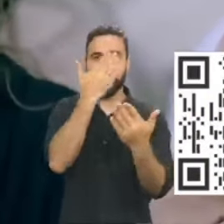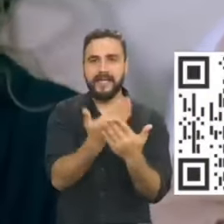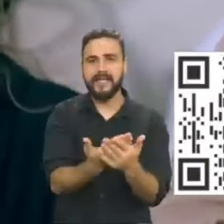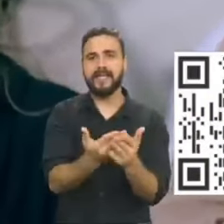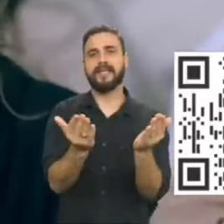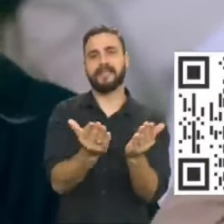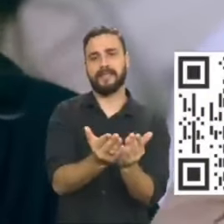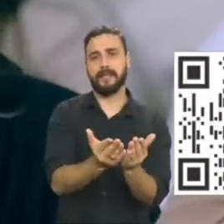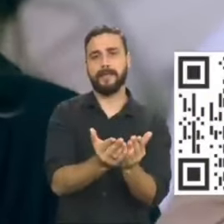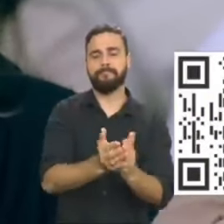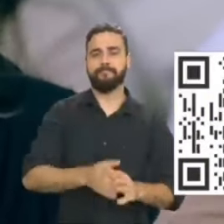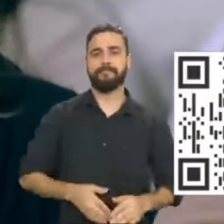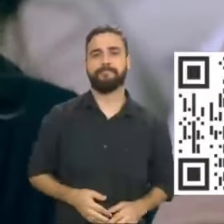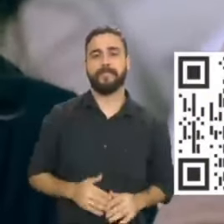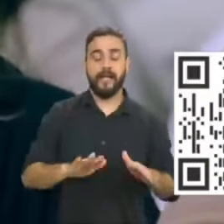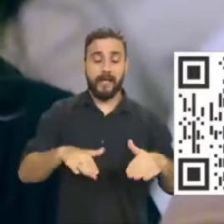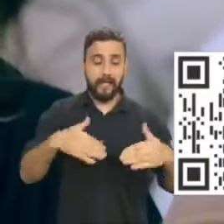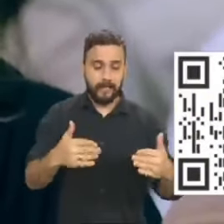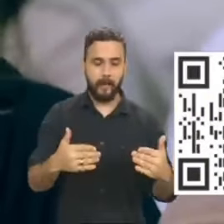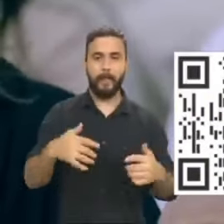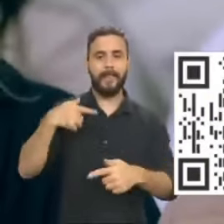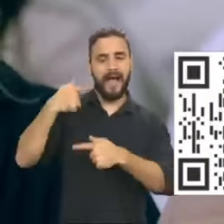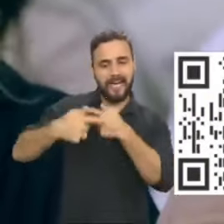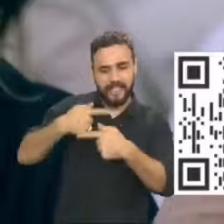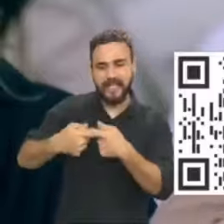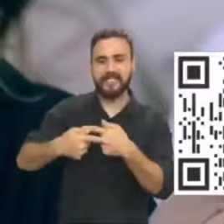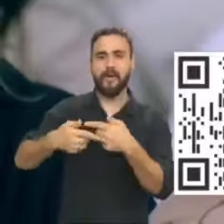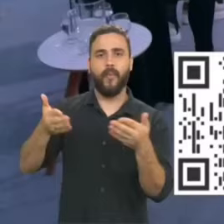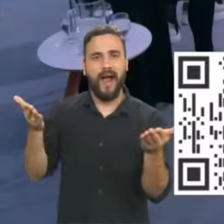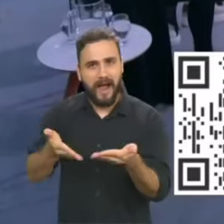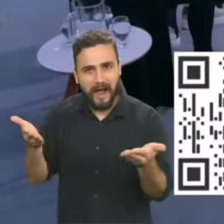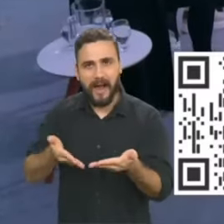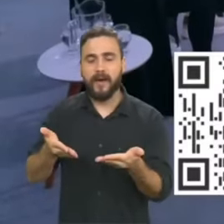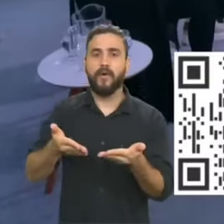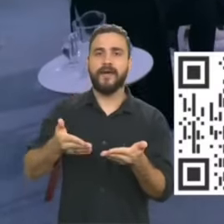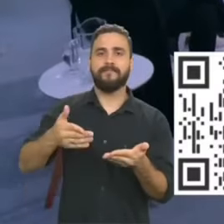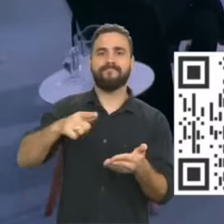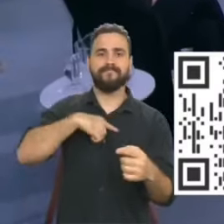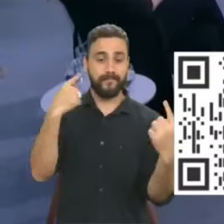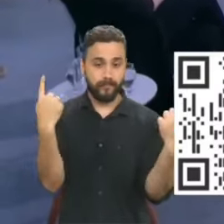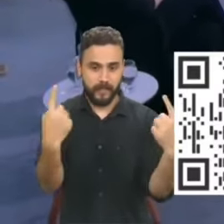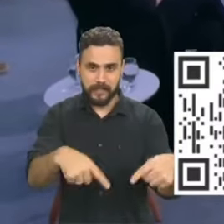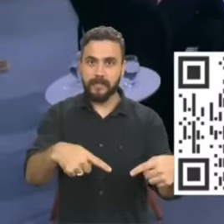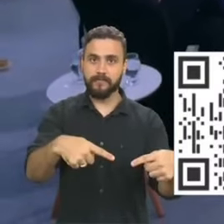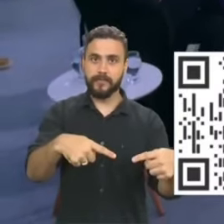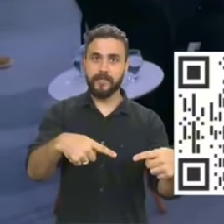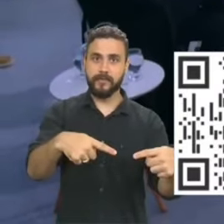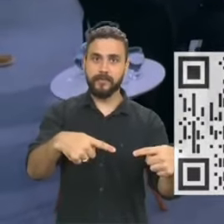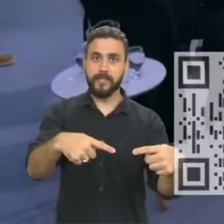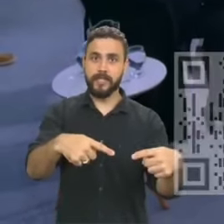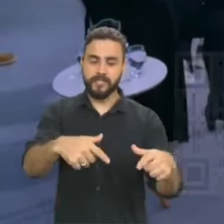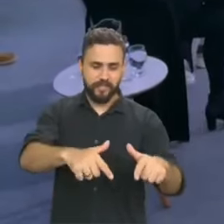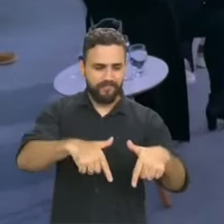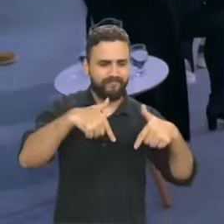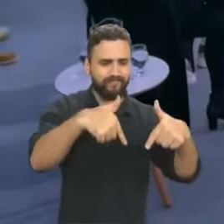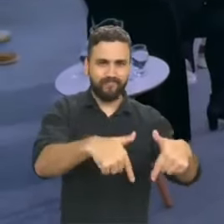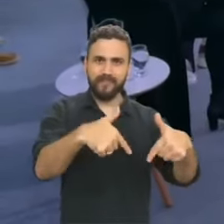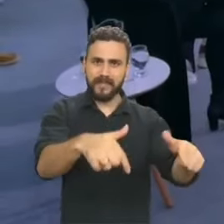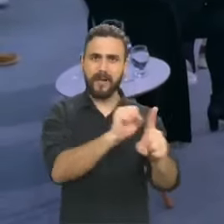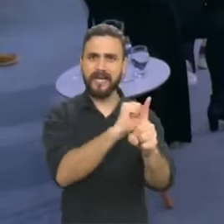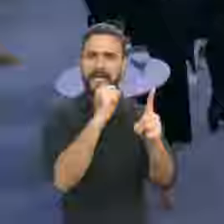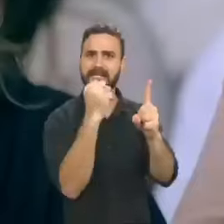atual geração, nós temos um desafio da igreja brasileira de derrubar gigantes sociais, né?